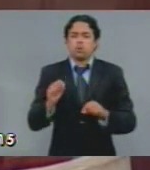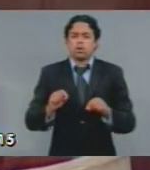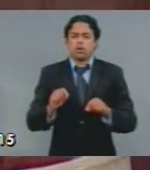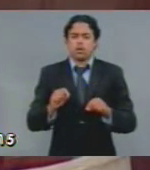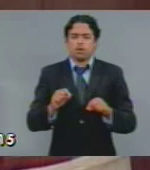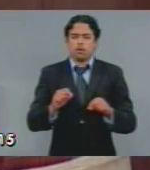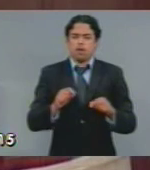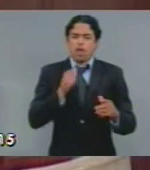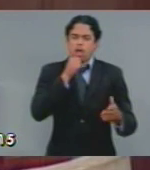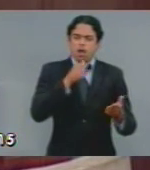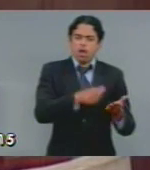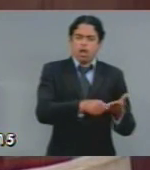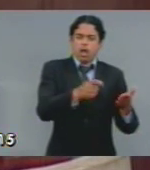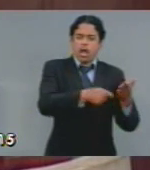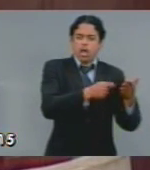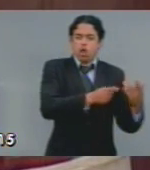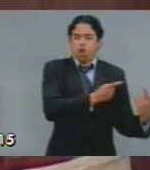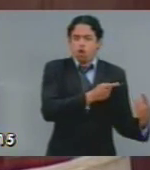aos estudantes.